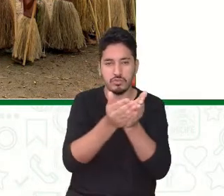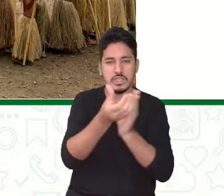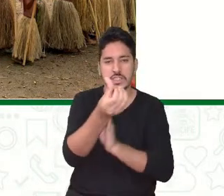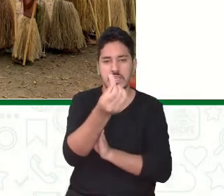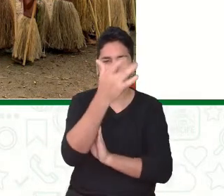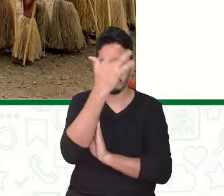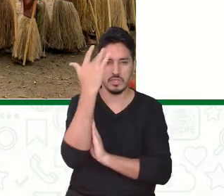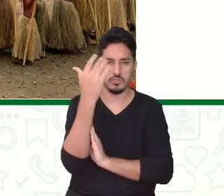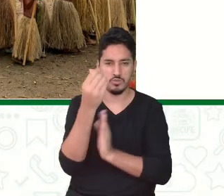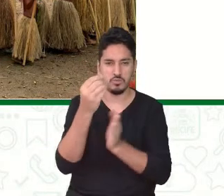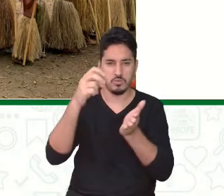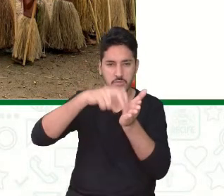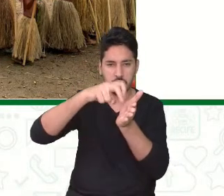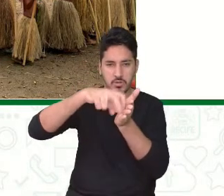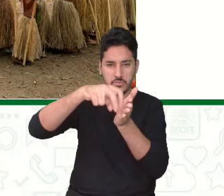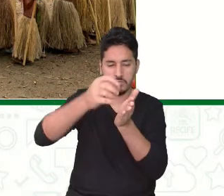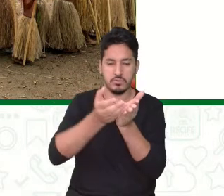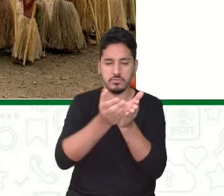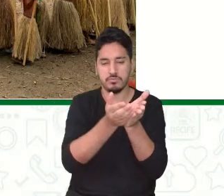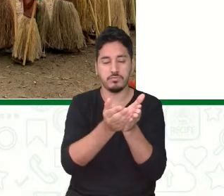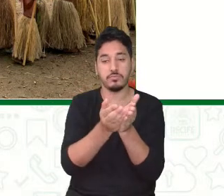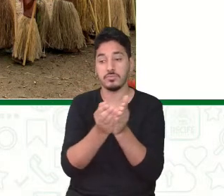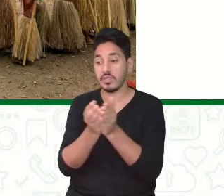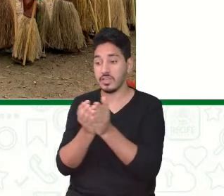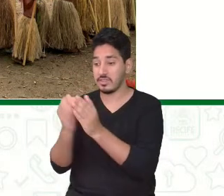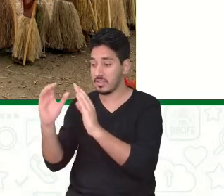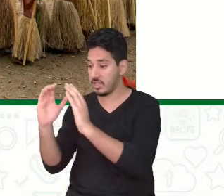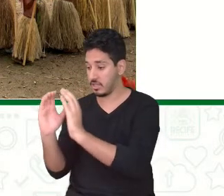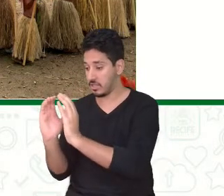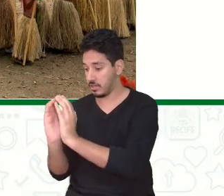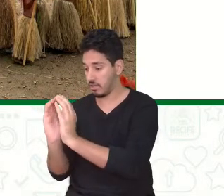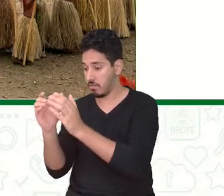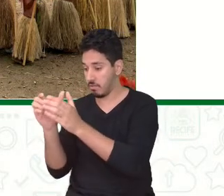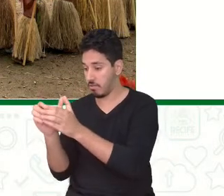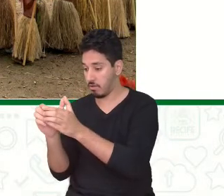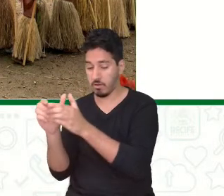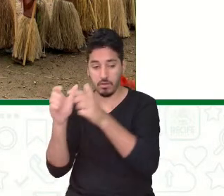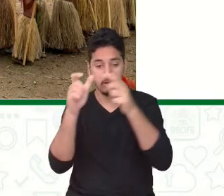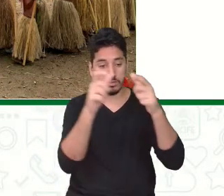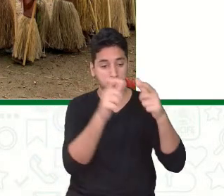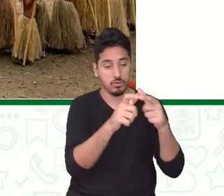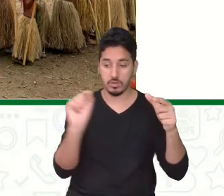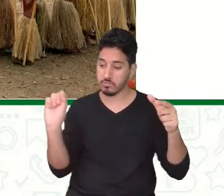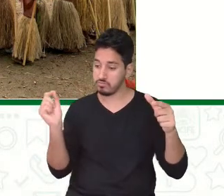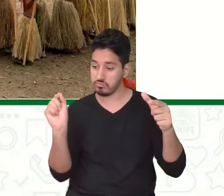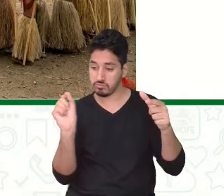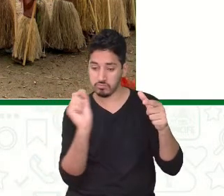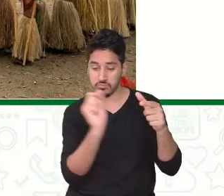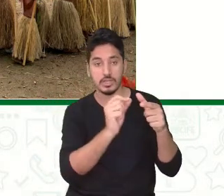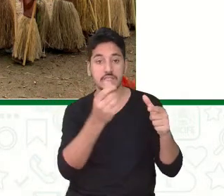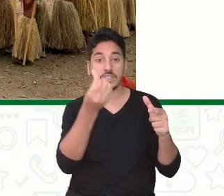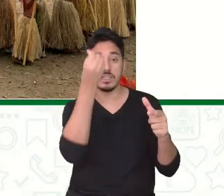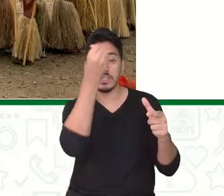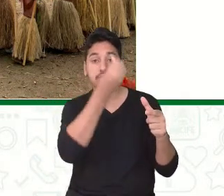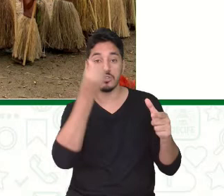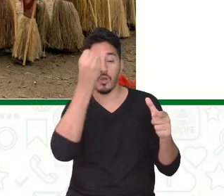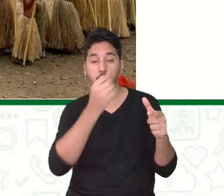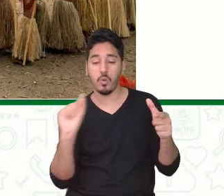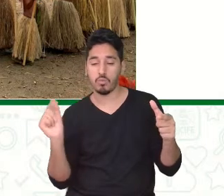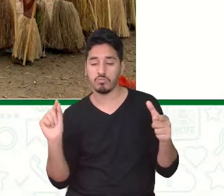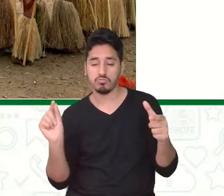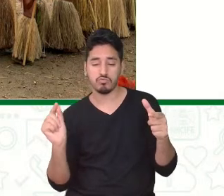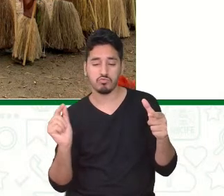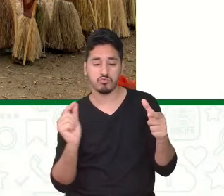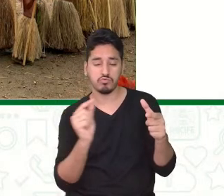como eu disse, da vila mais próxima até lá são de 6 a 7 horas de barco para chegar nessa aldeia.